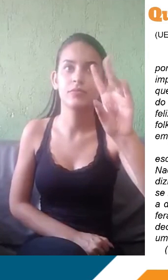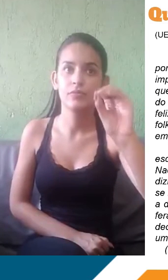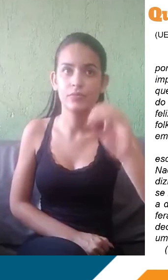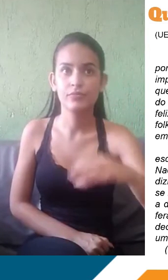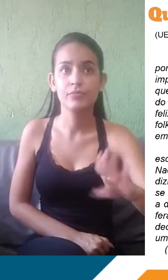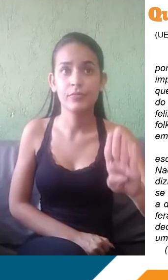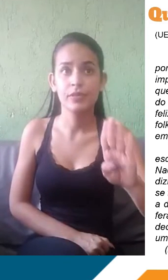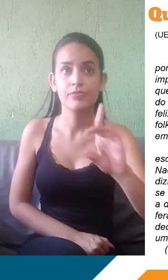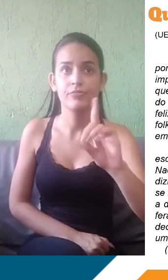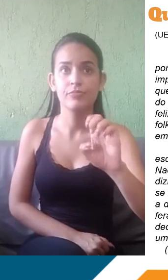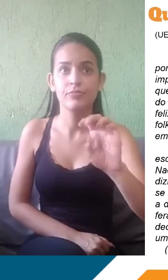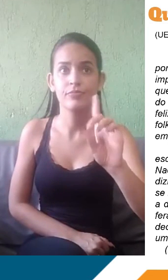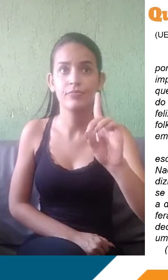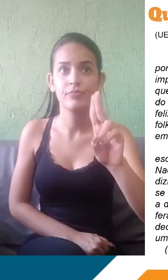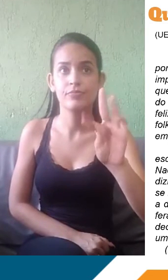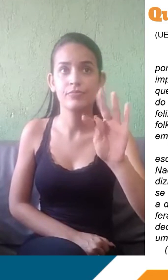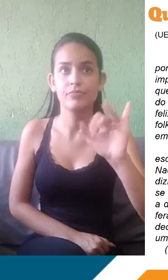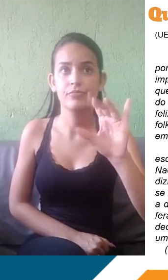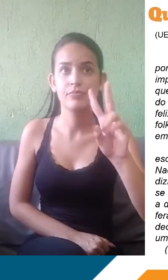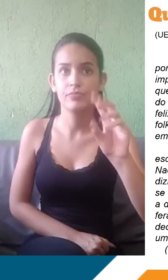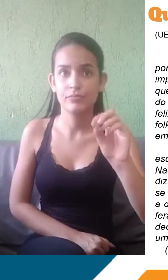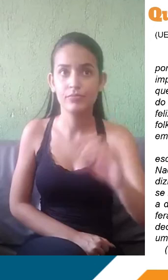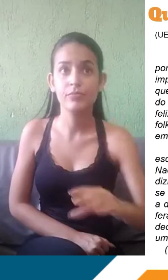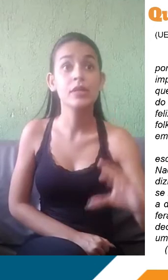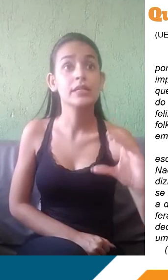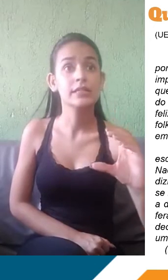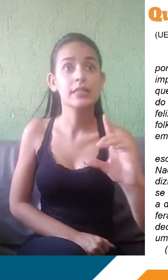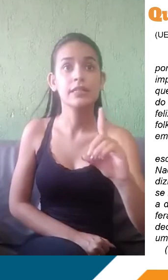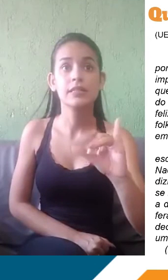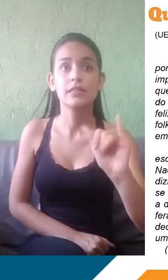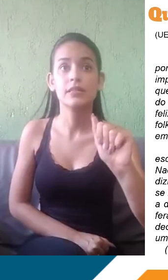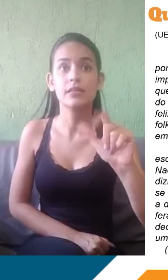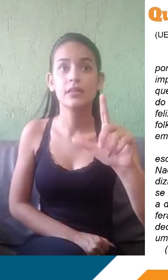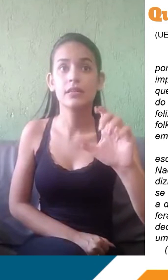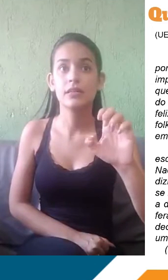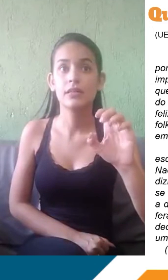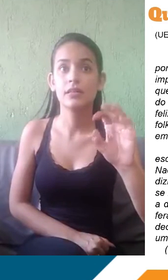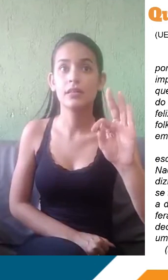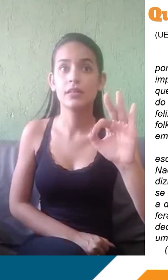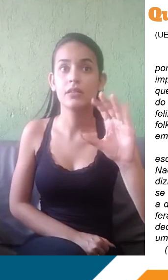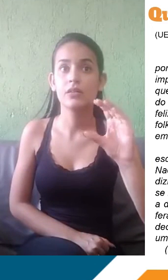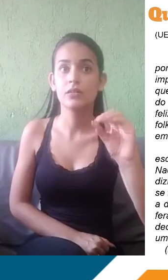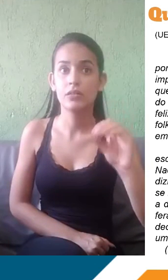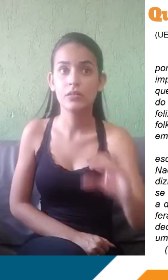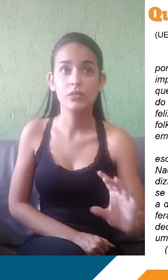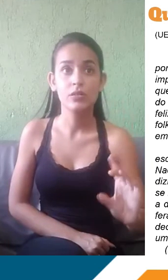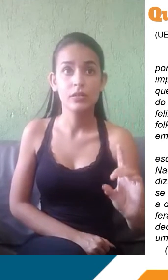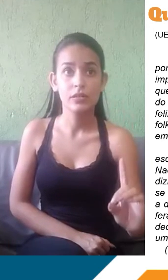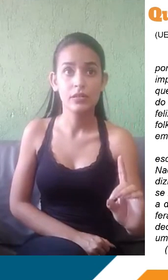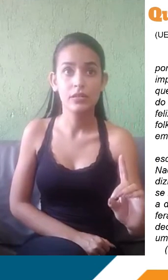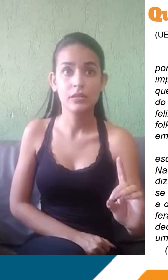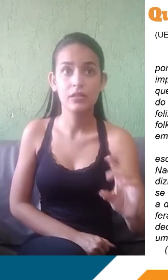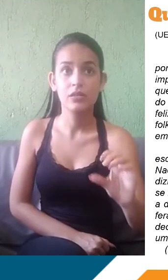C, dialético, pensando a partir das suas contradições. Letra D, sofismático,